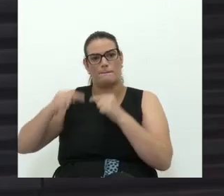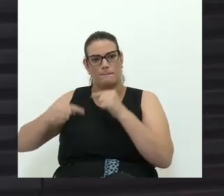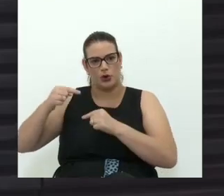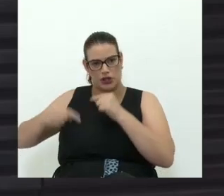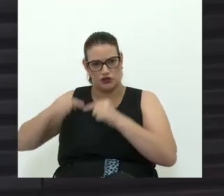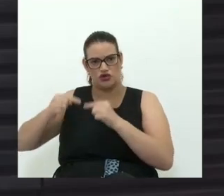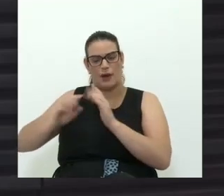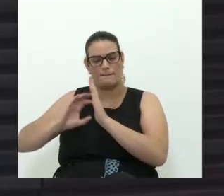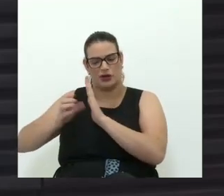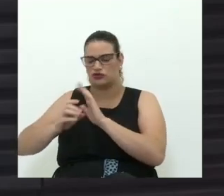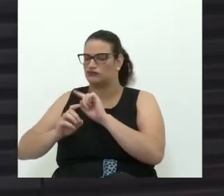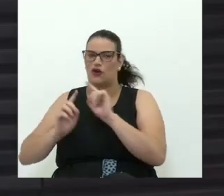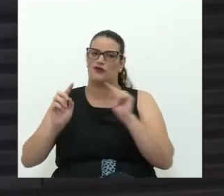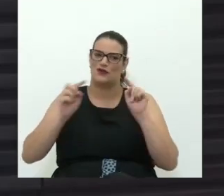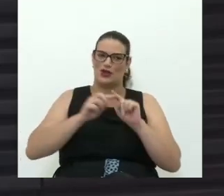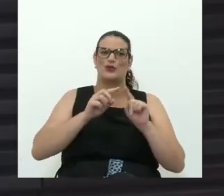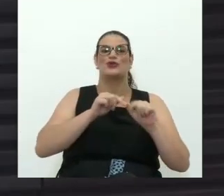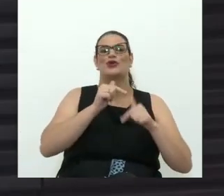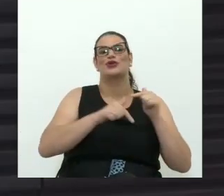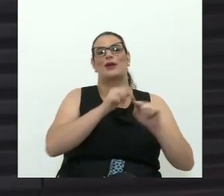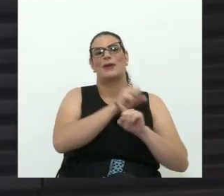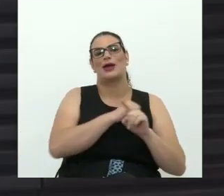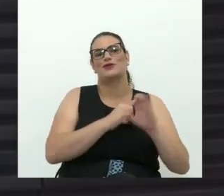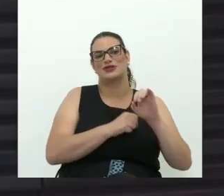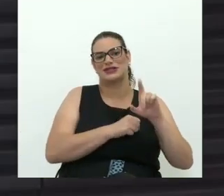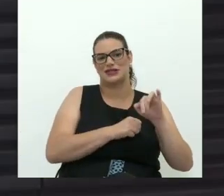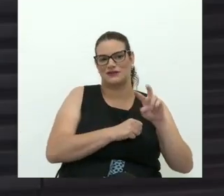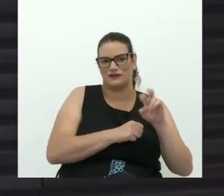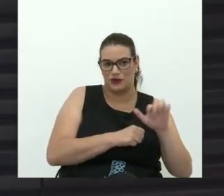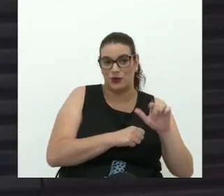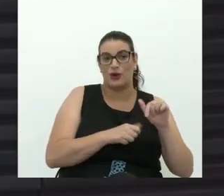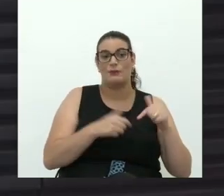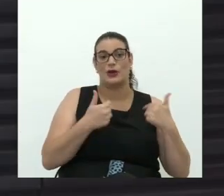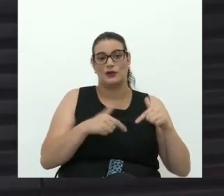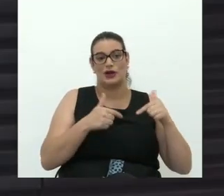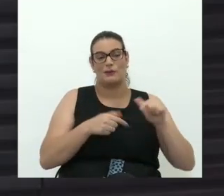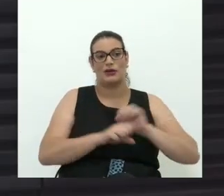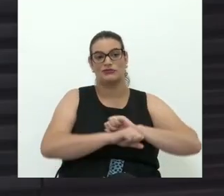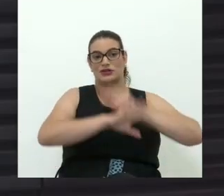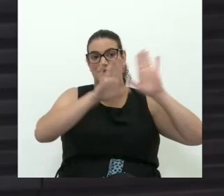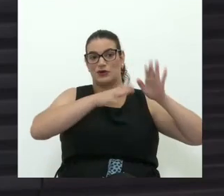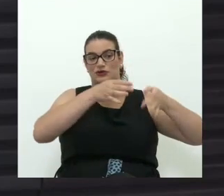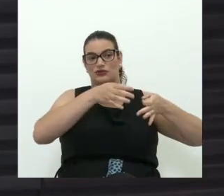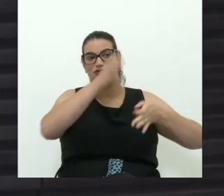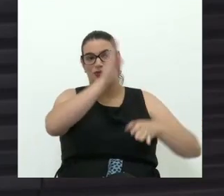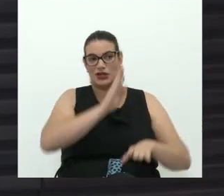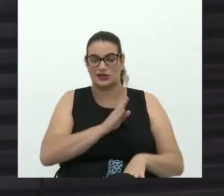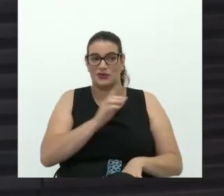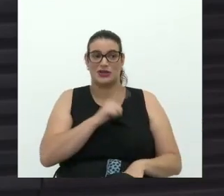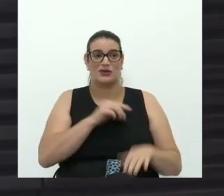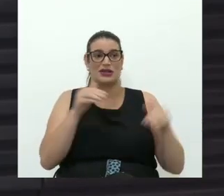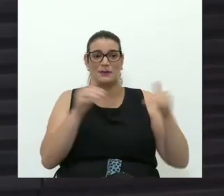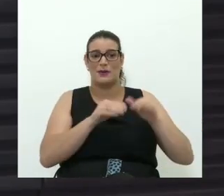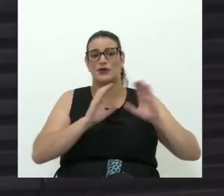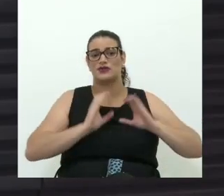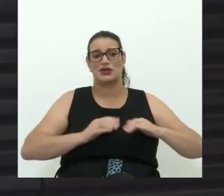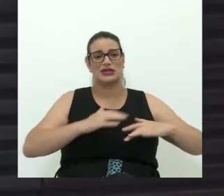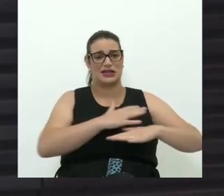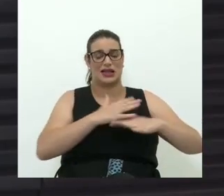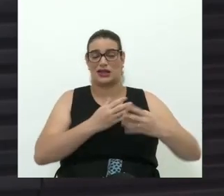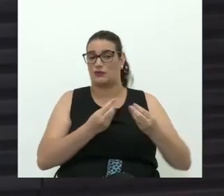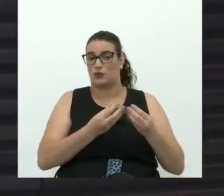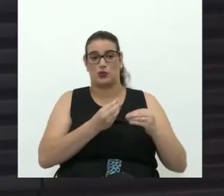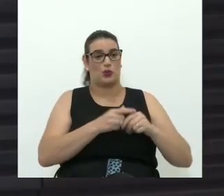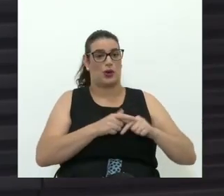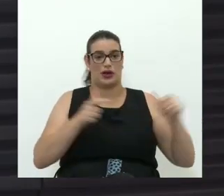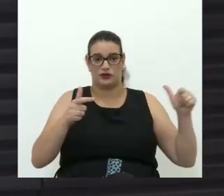civil por meio do trabalho da Transparência eleitoral Brasil e aqui se abre um leque de participação cidadã enorme